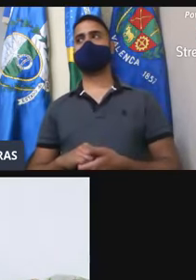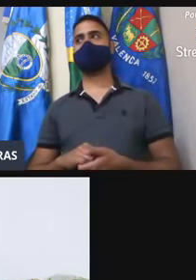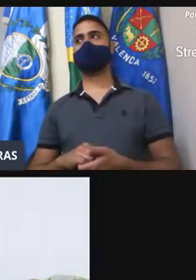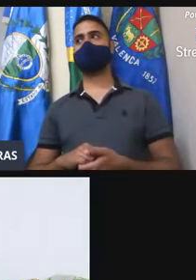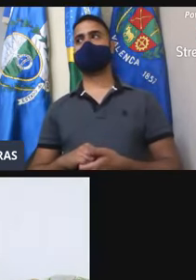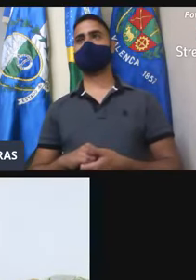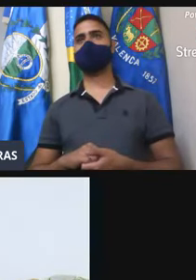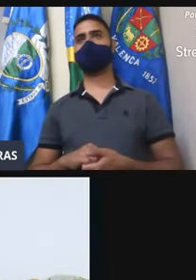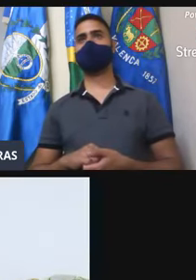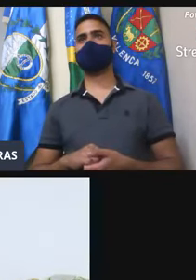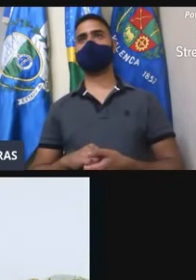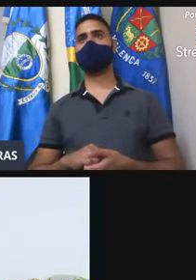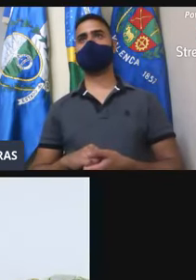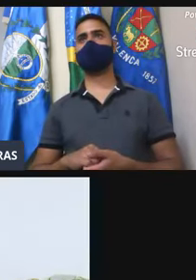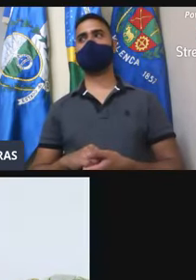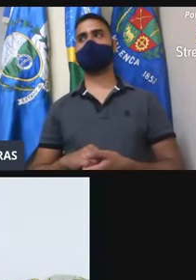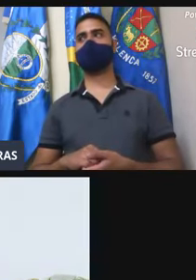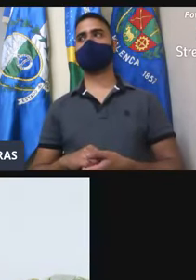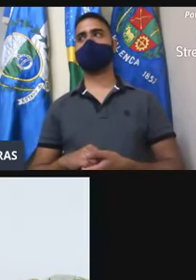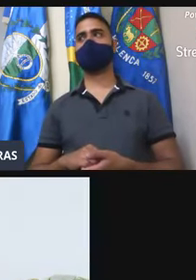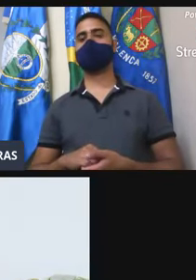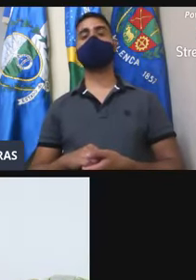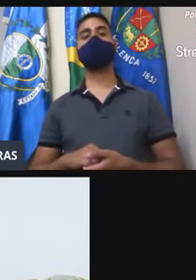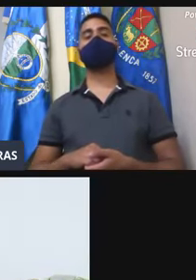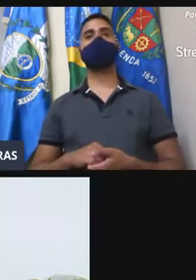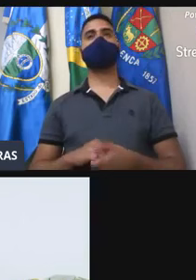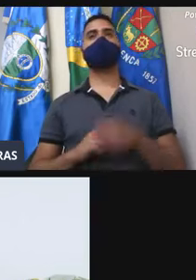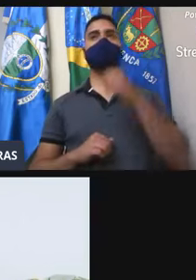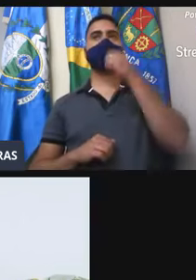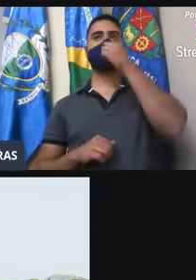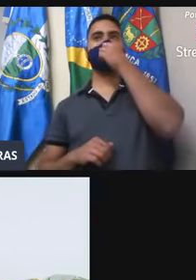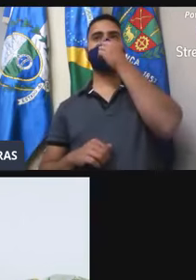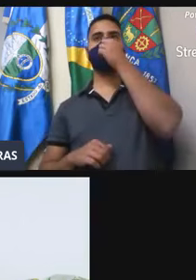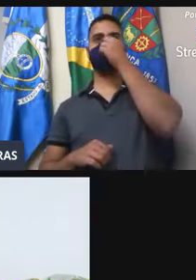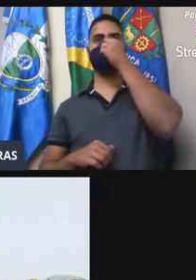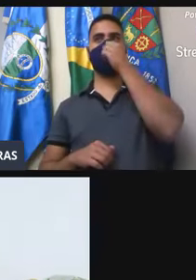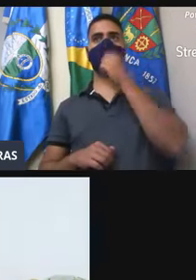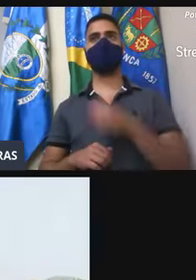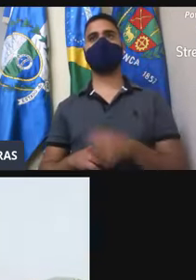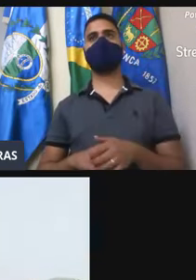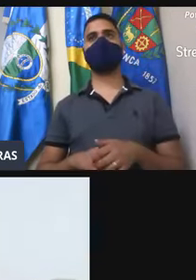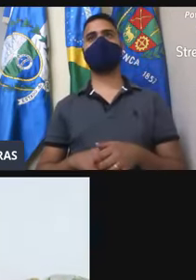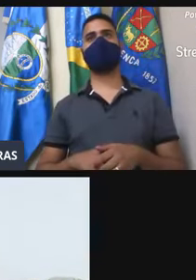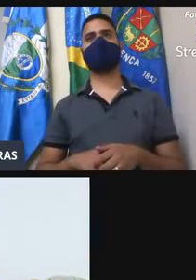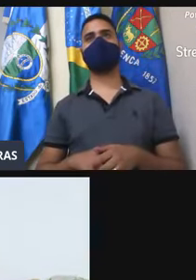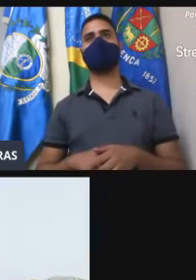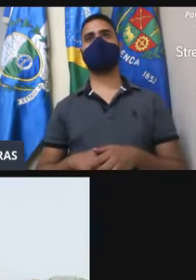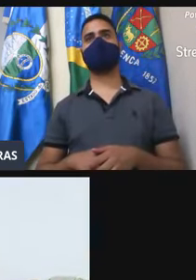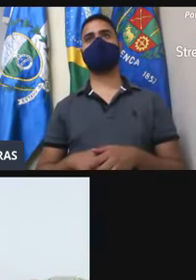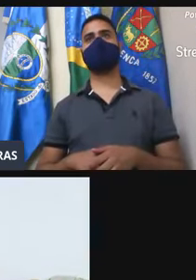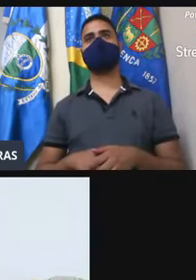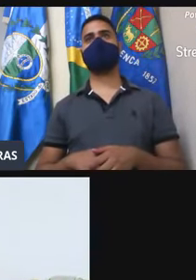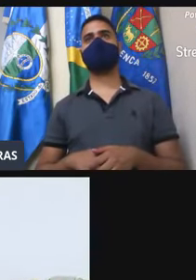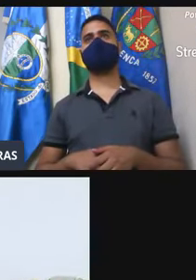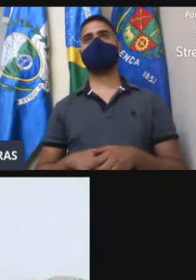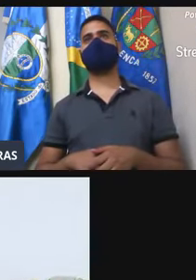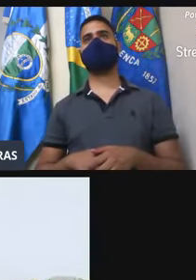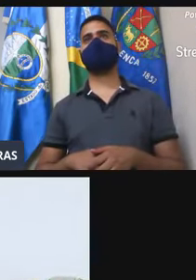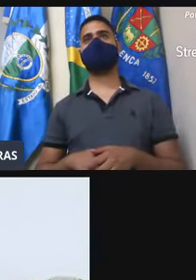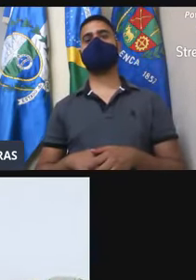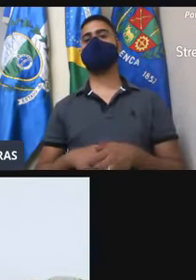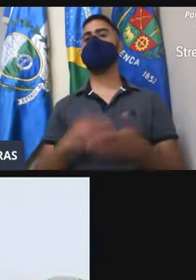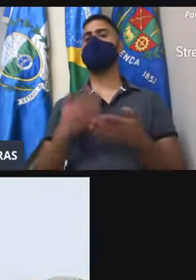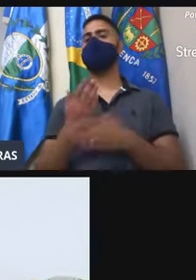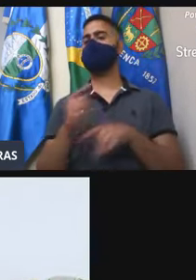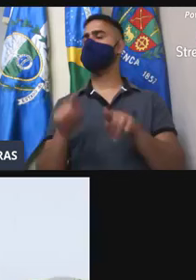Obrigado, vereador. Marcelo. Aprovo. Obrigado, Marcos vereador. Marcos da Silva Marques. Obrigado, vereador. Vereadora Michele Cabral. Eu aprovo e